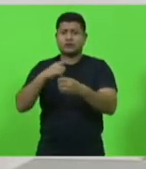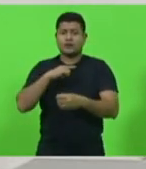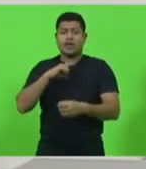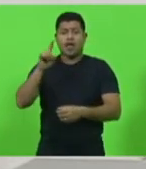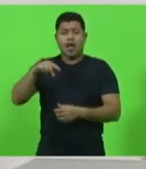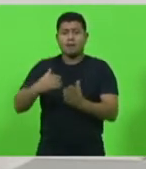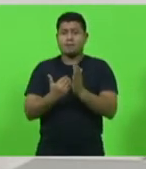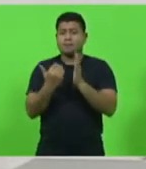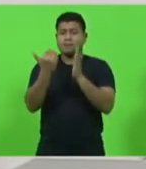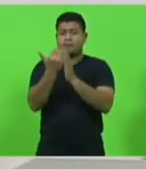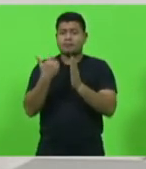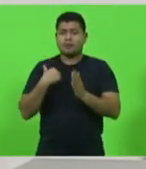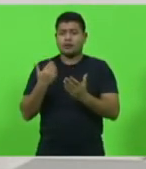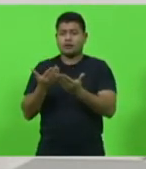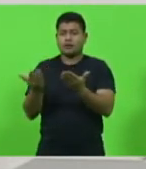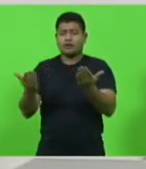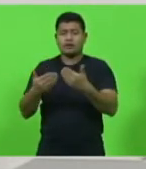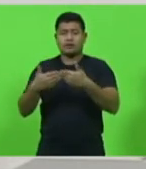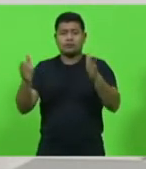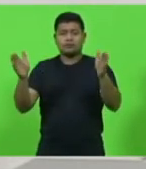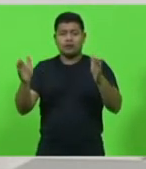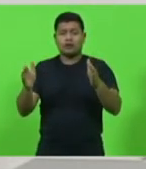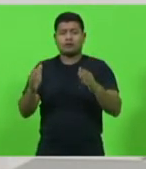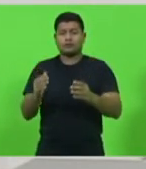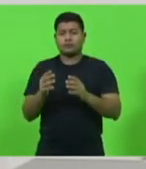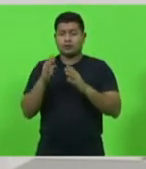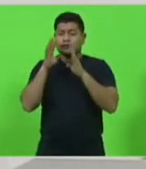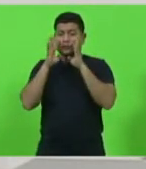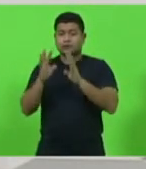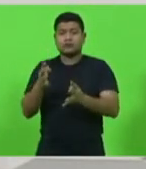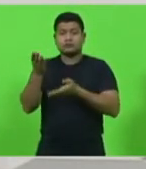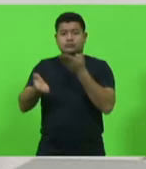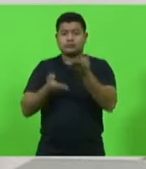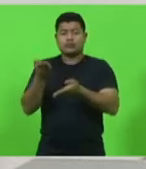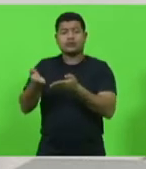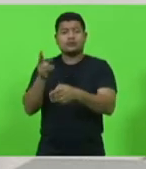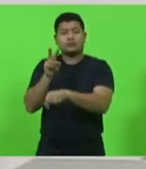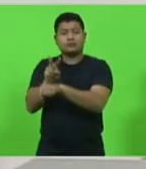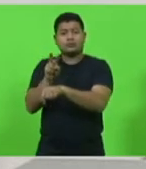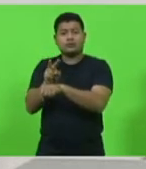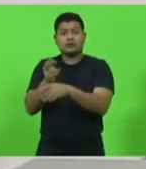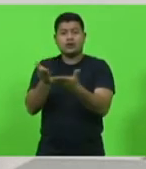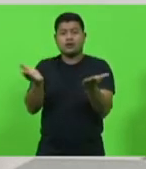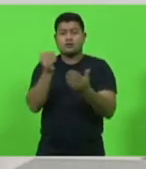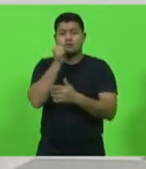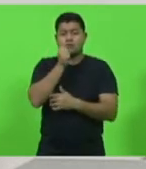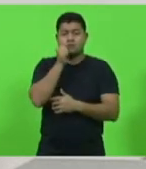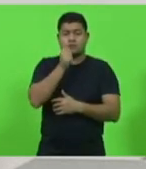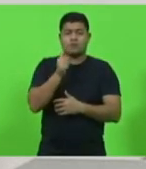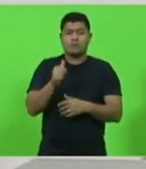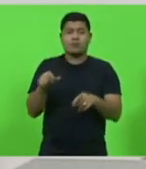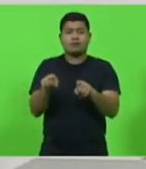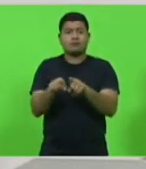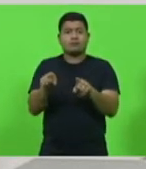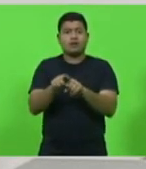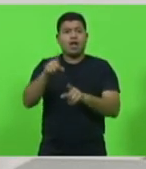porta aberta na proteção das mulheres. Cabe ao poder público